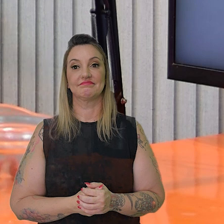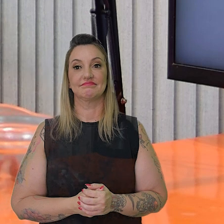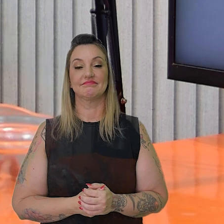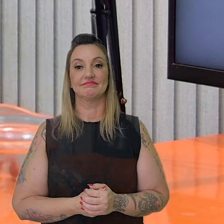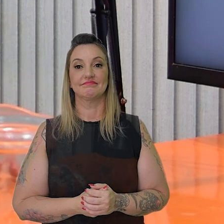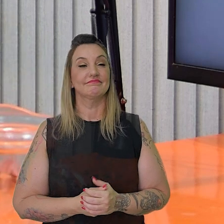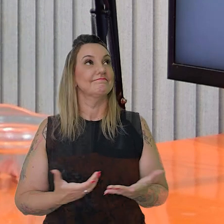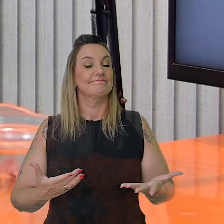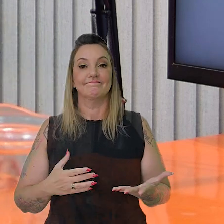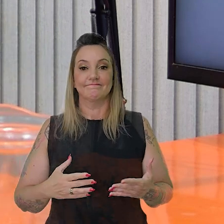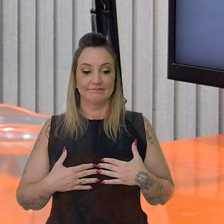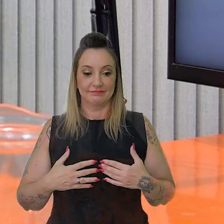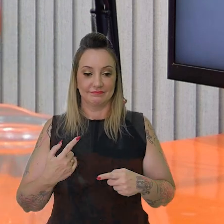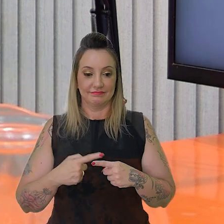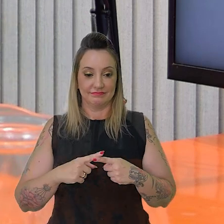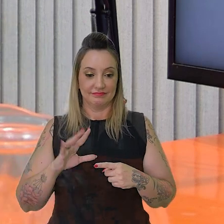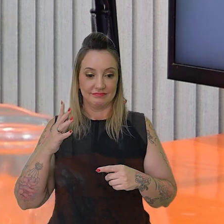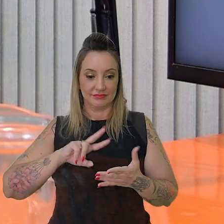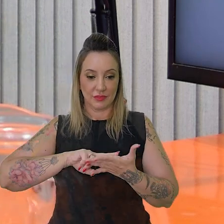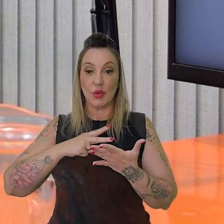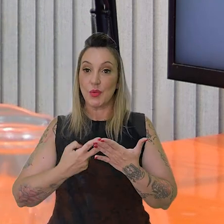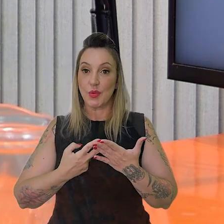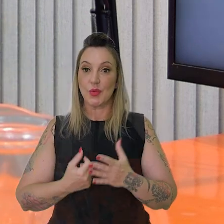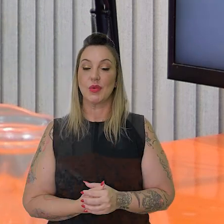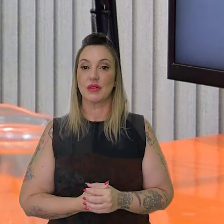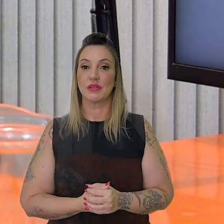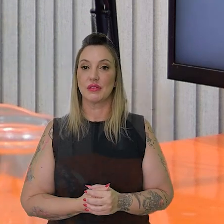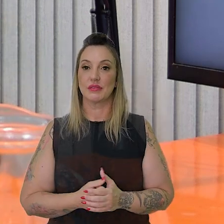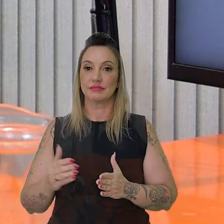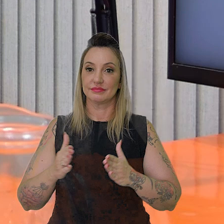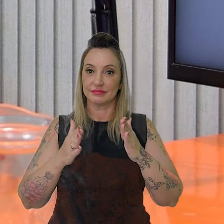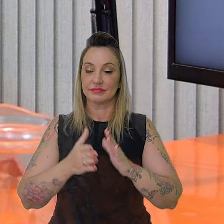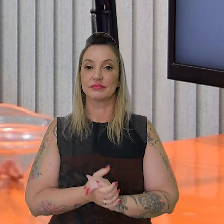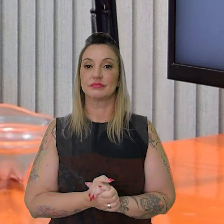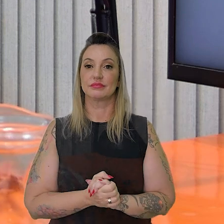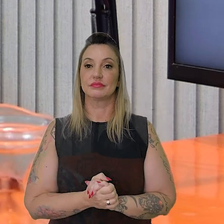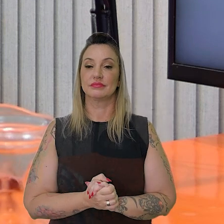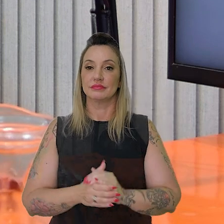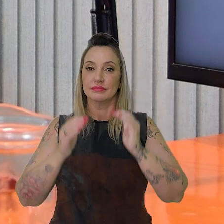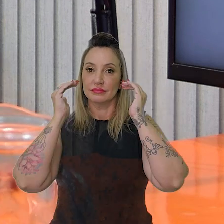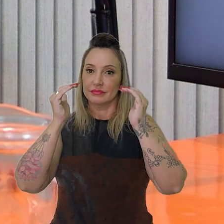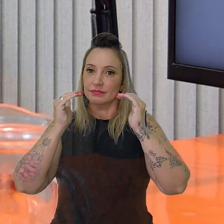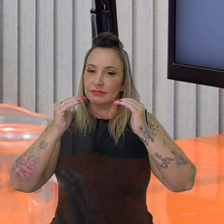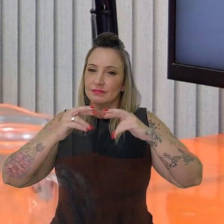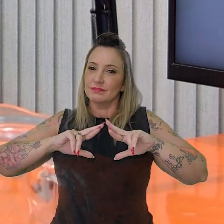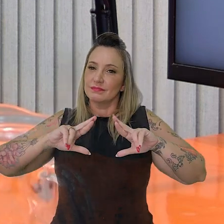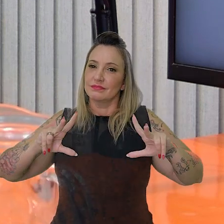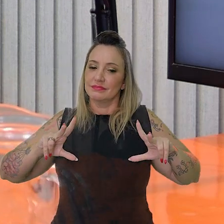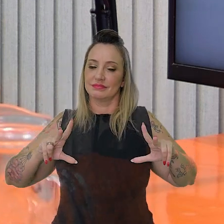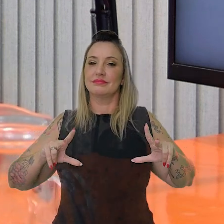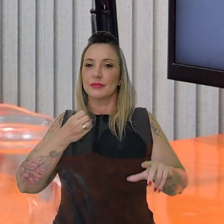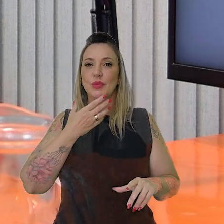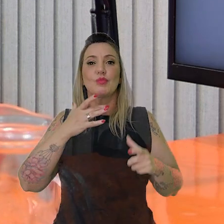fora do contexto Porque como de tudo que a gente já conversou dessa transição desse percurso desse respiro